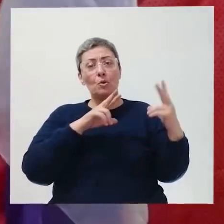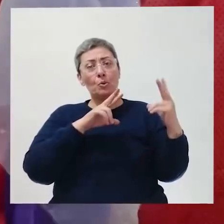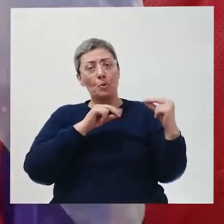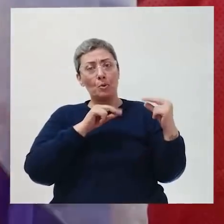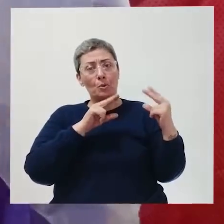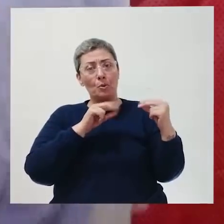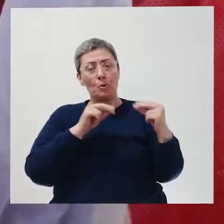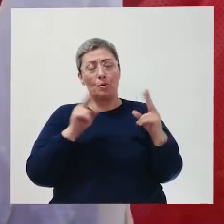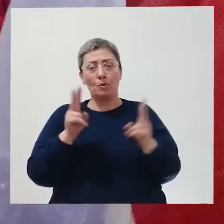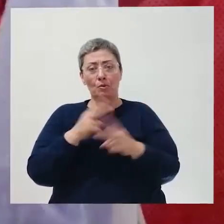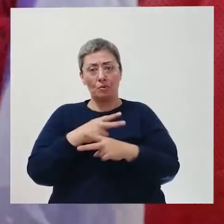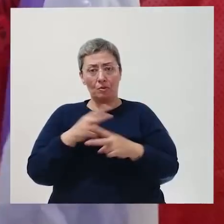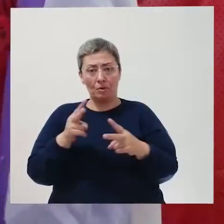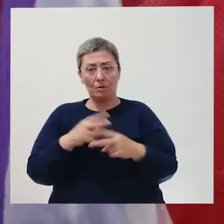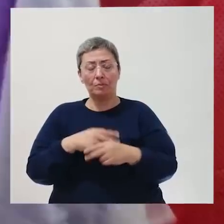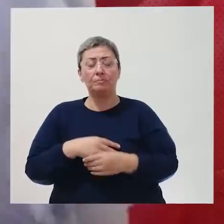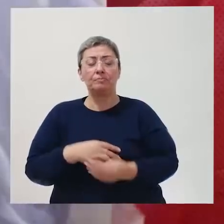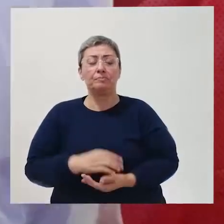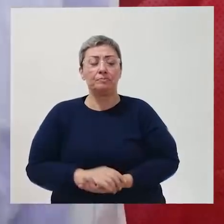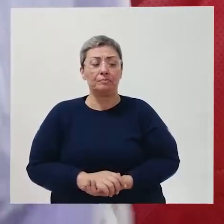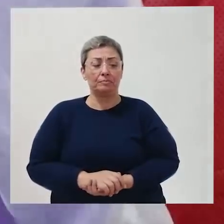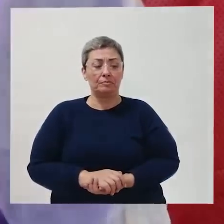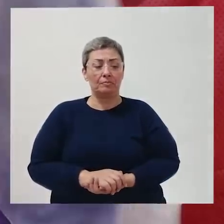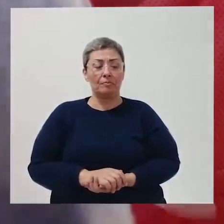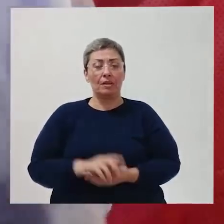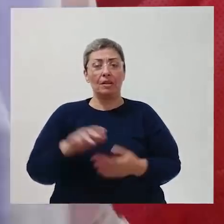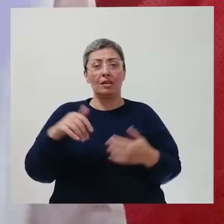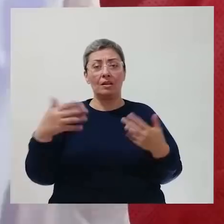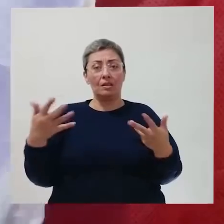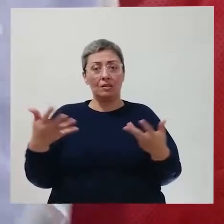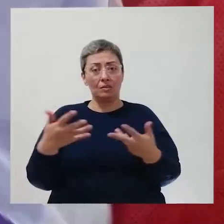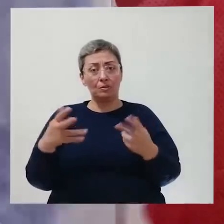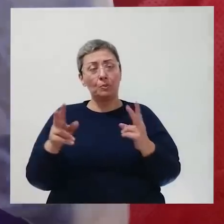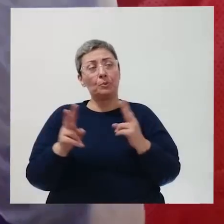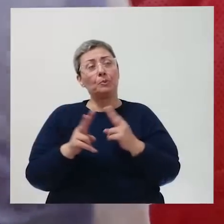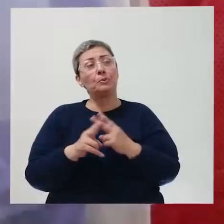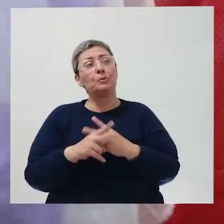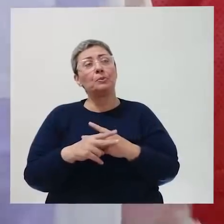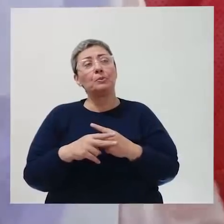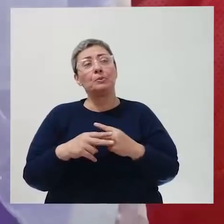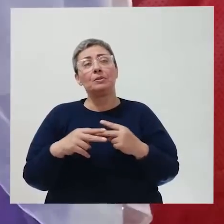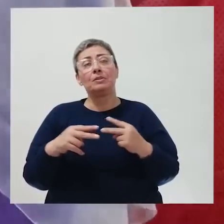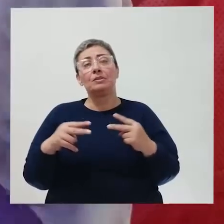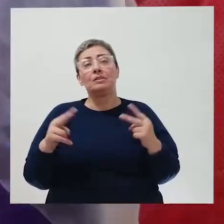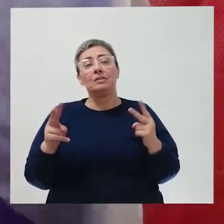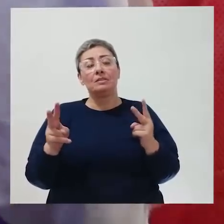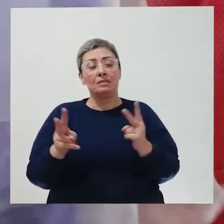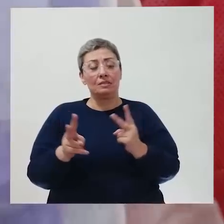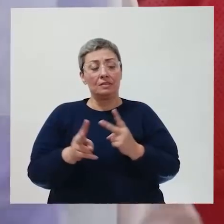conversar com o vento, que agora era apenas uma brisa.